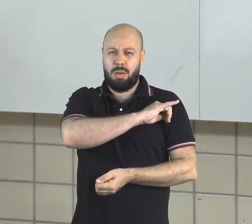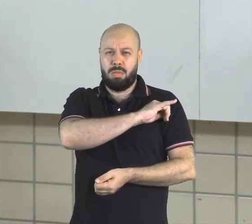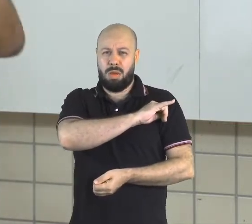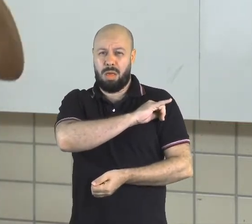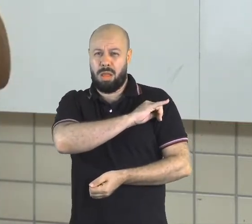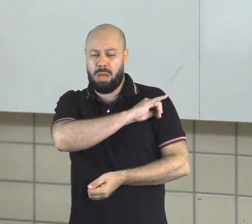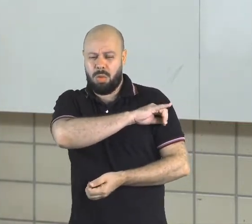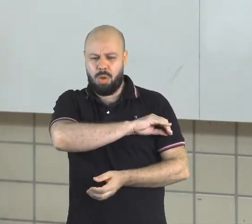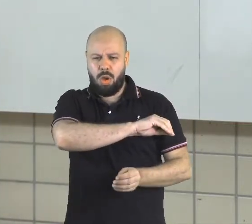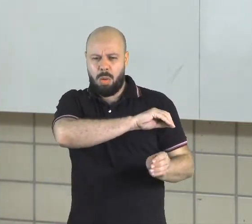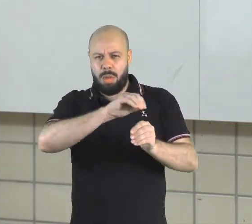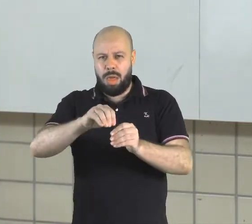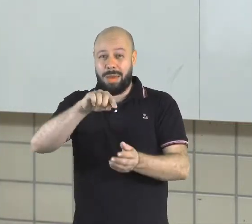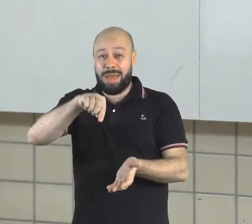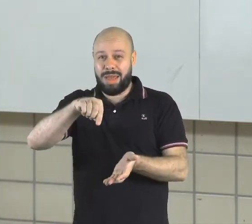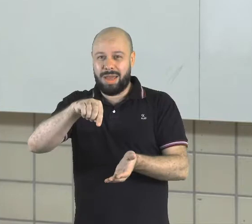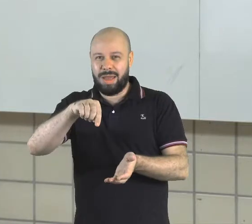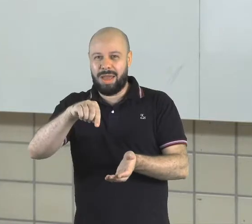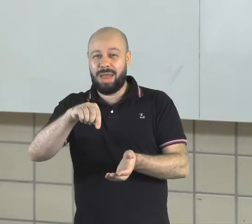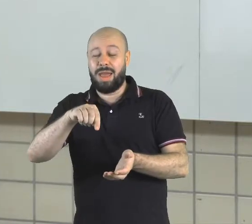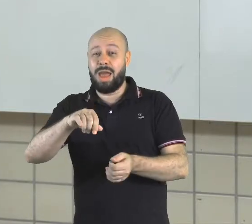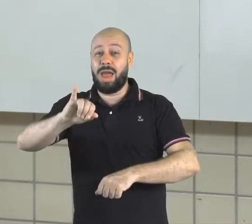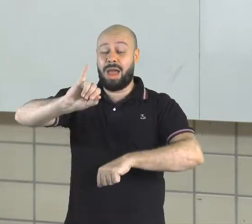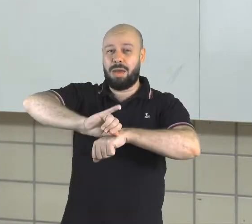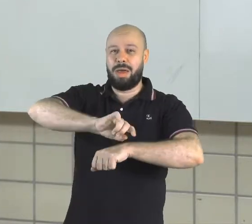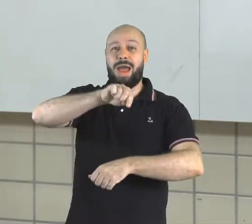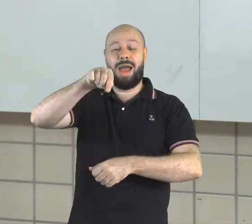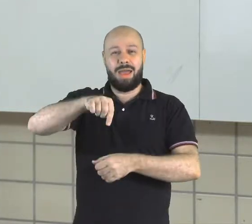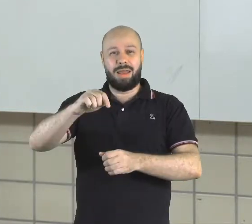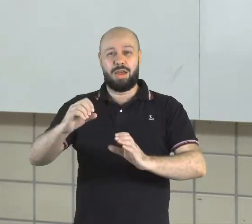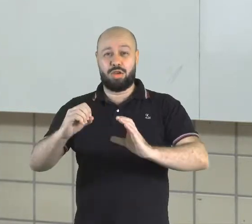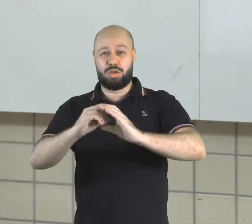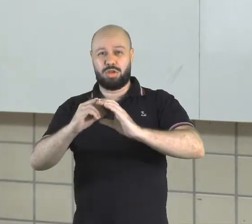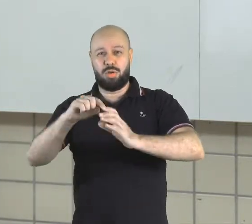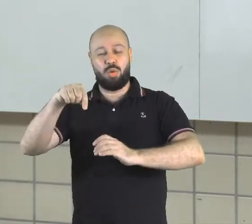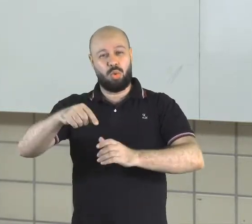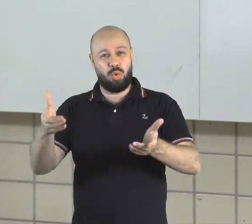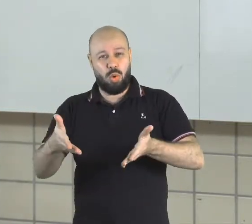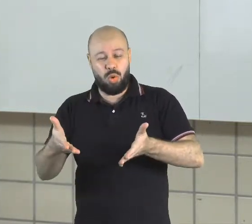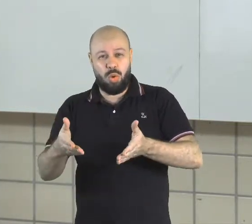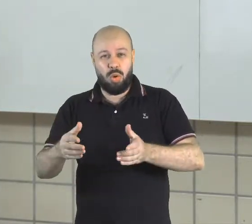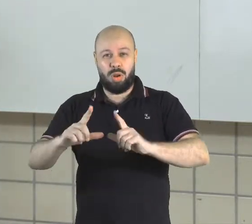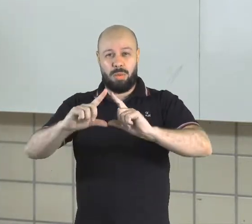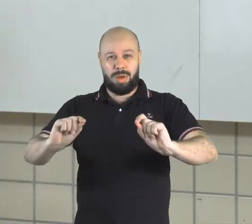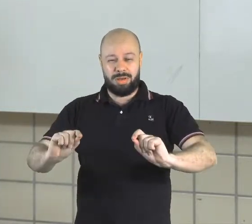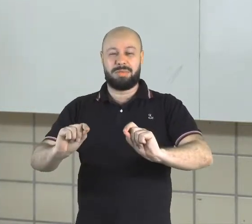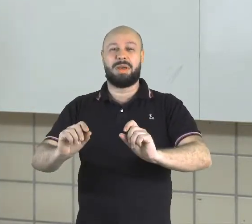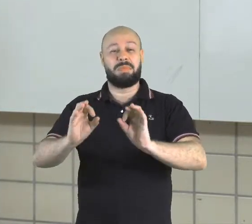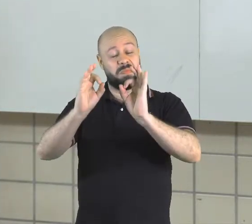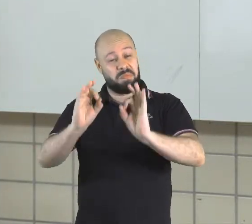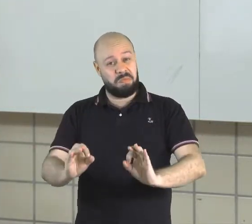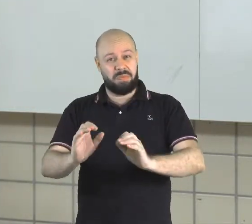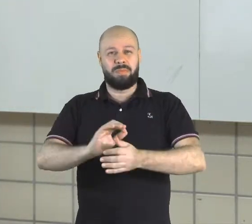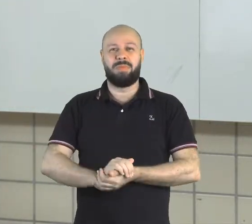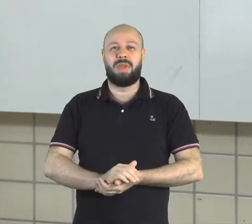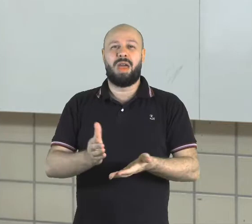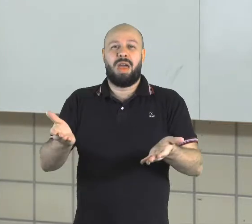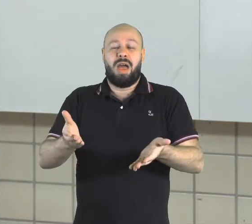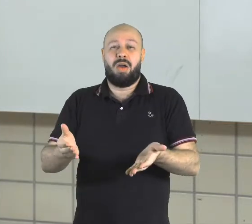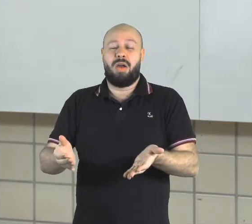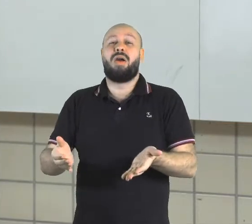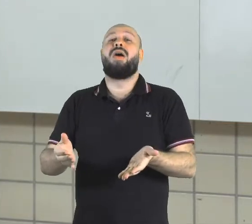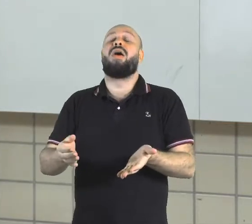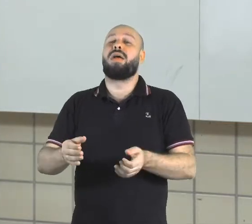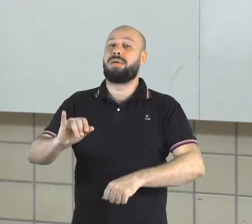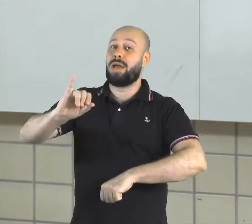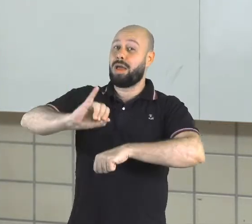e colocar no centro-oeste brasileiro, ali onde hoje é Brasília, deu certo. A nossa capital agora está mais